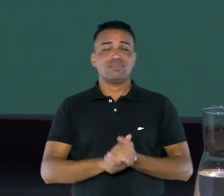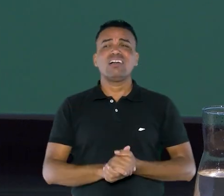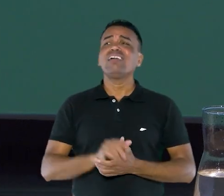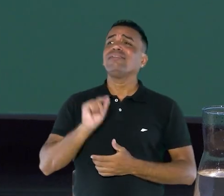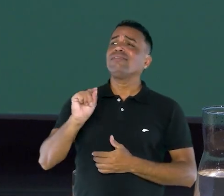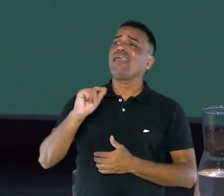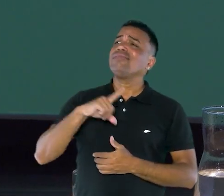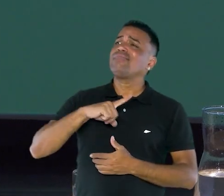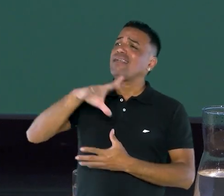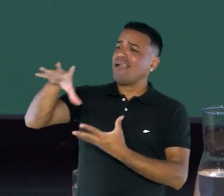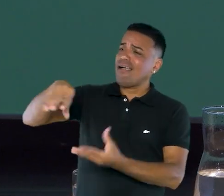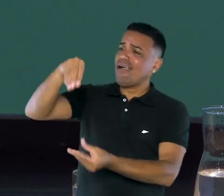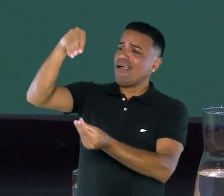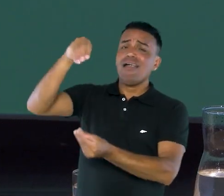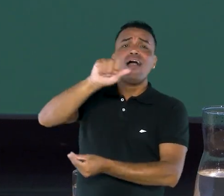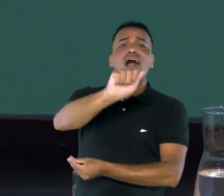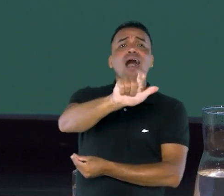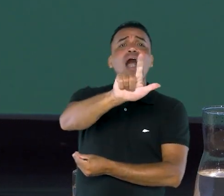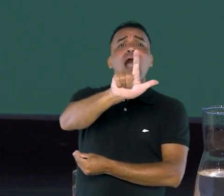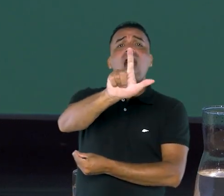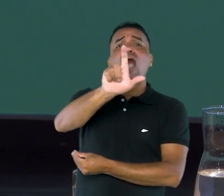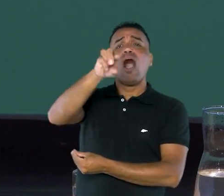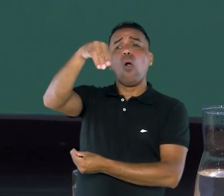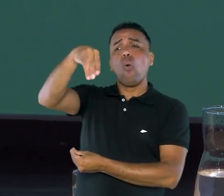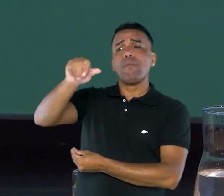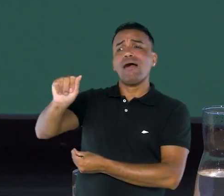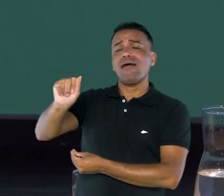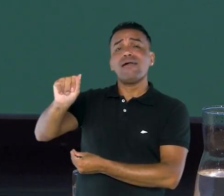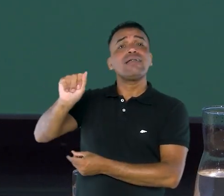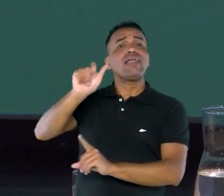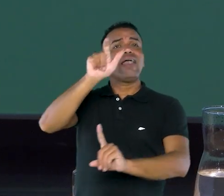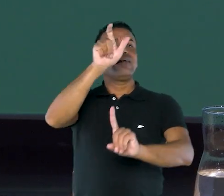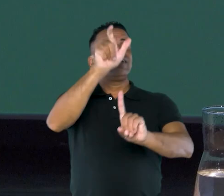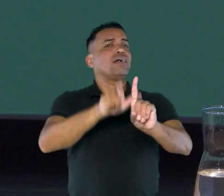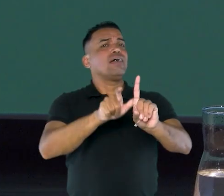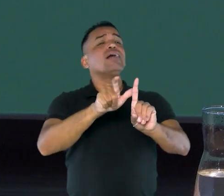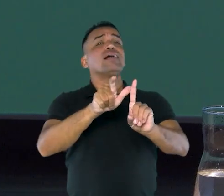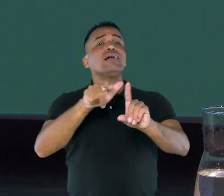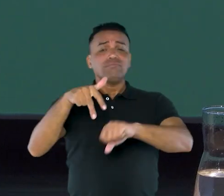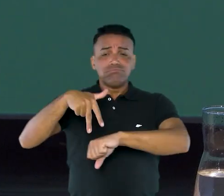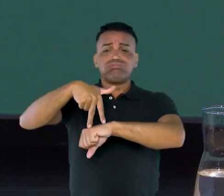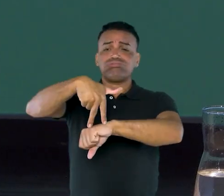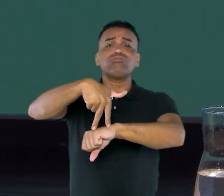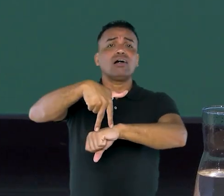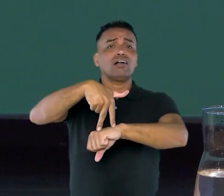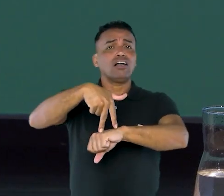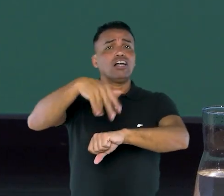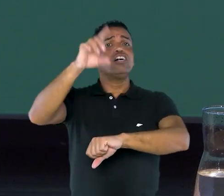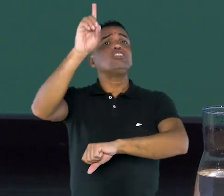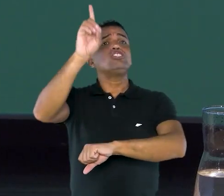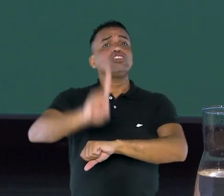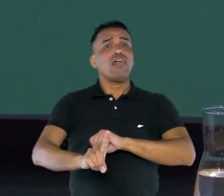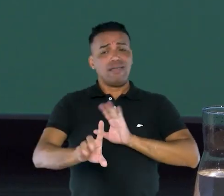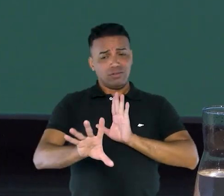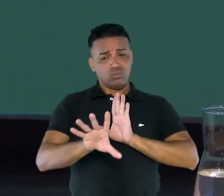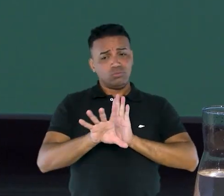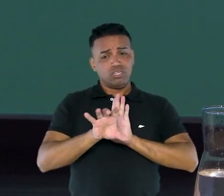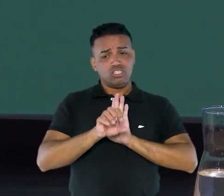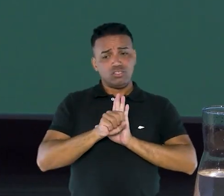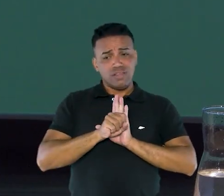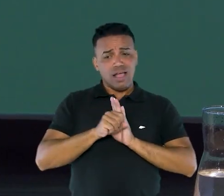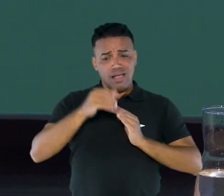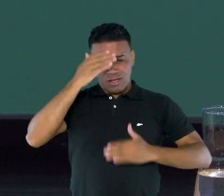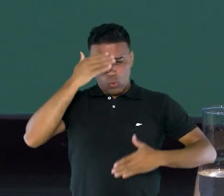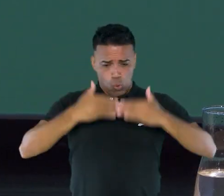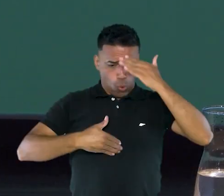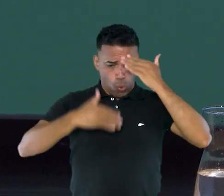tem alma? Quem é sujeito? Quem é sujeito e que deve ter direito à sua